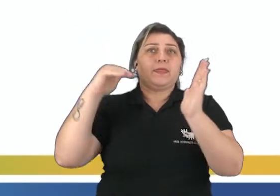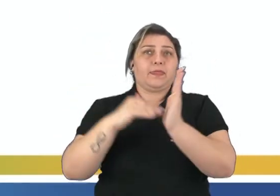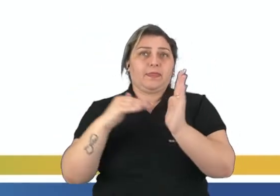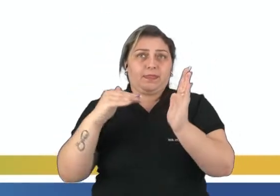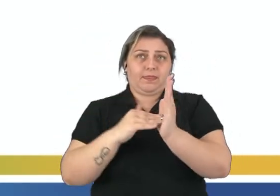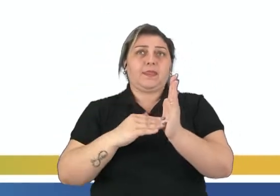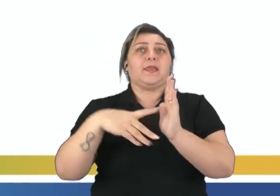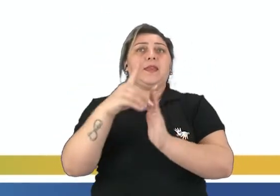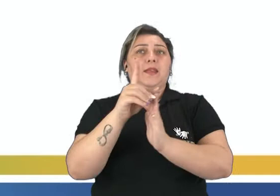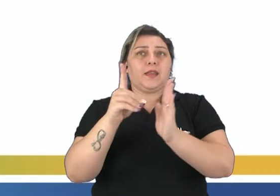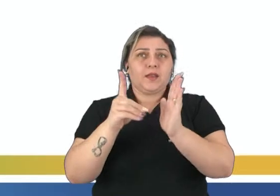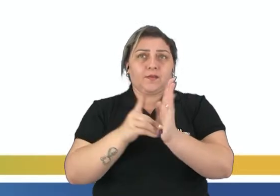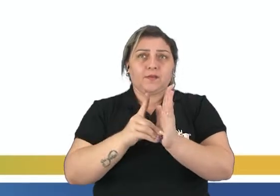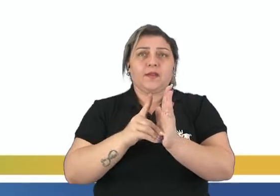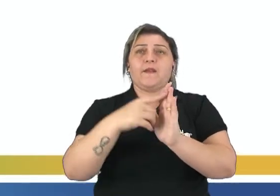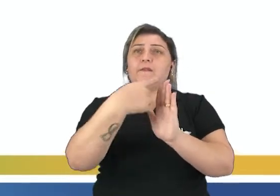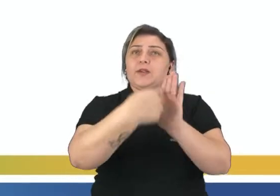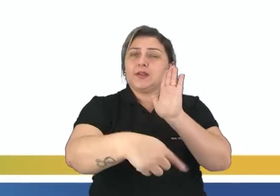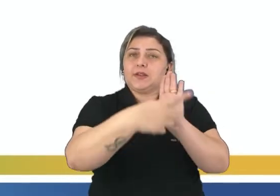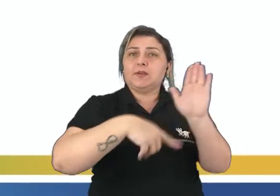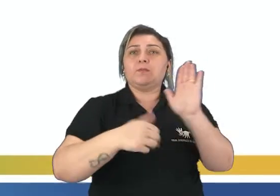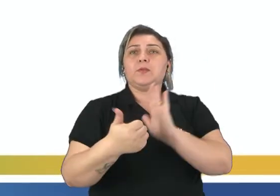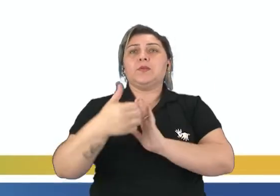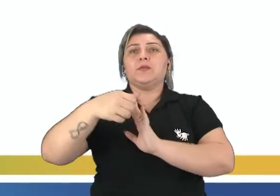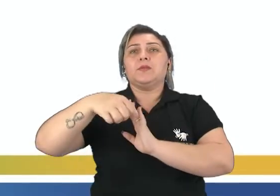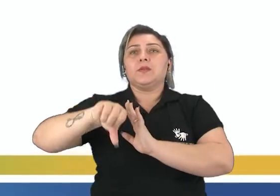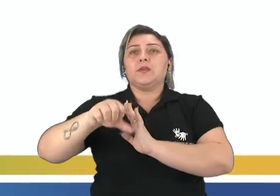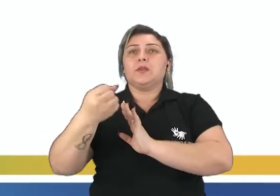que a vigência do tal decreto fosse revogada em